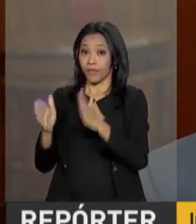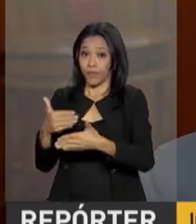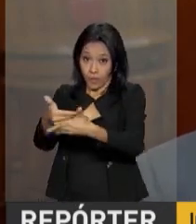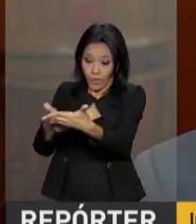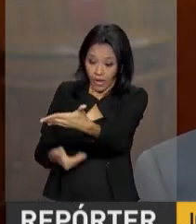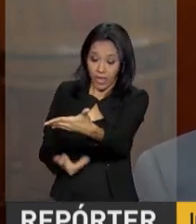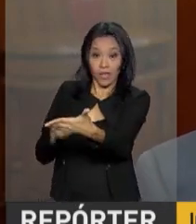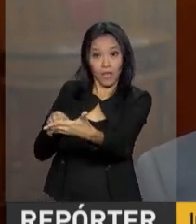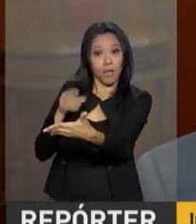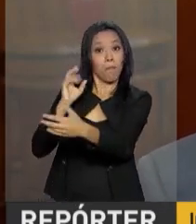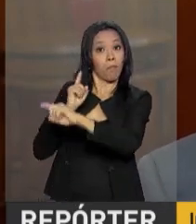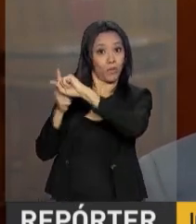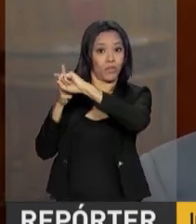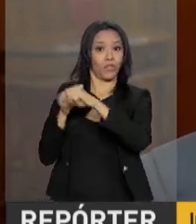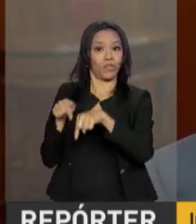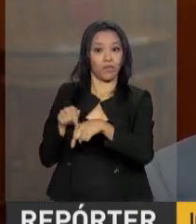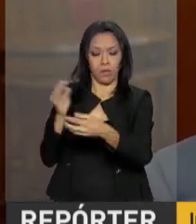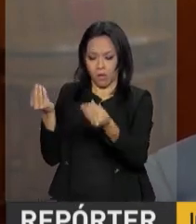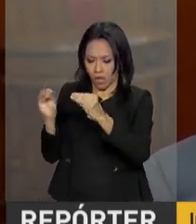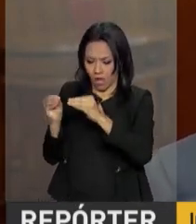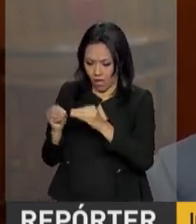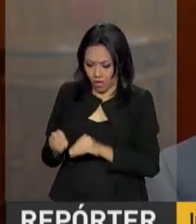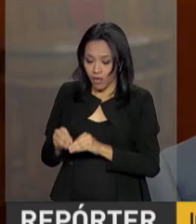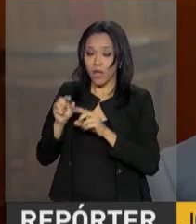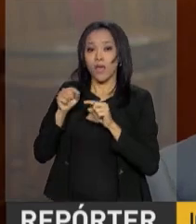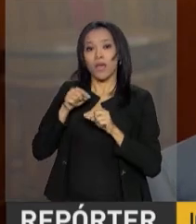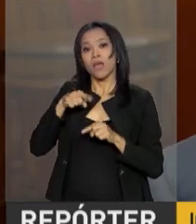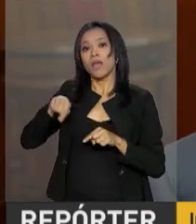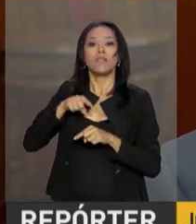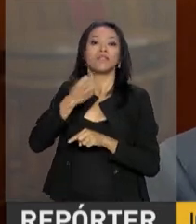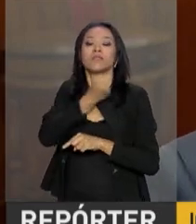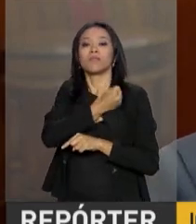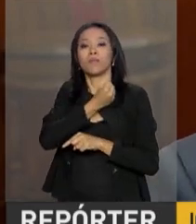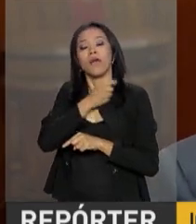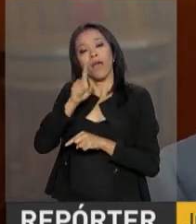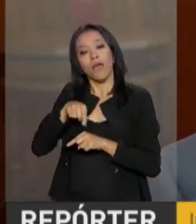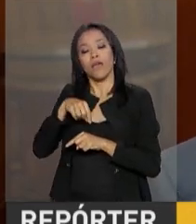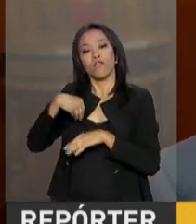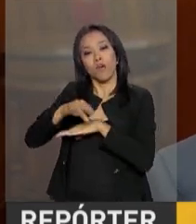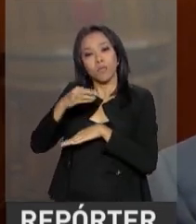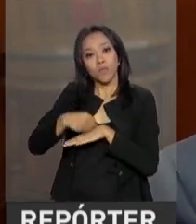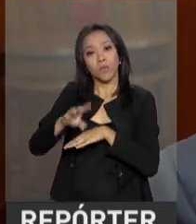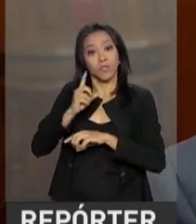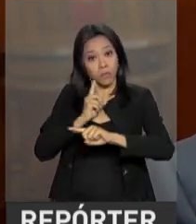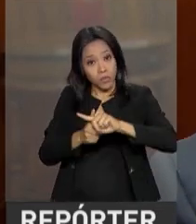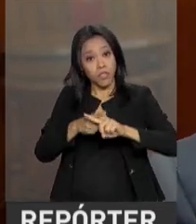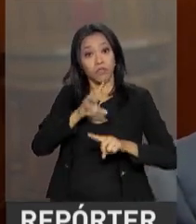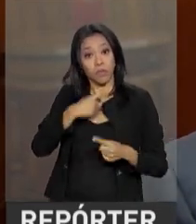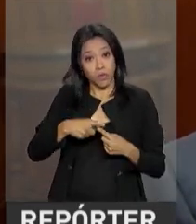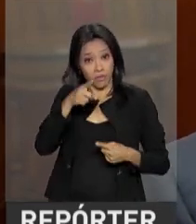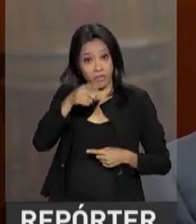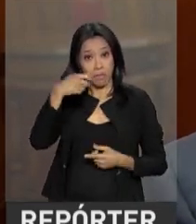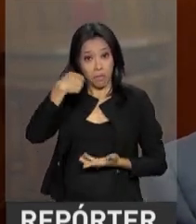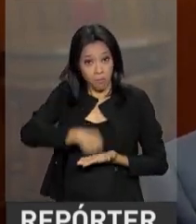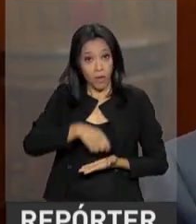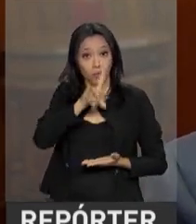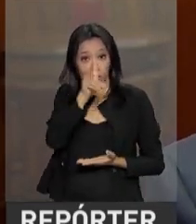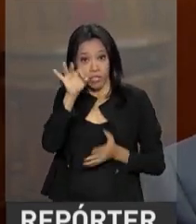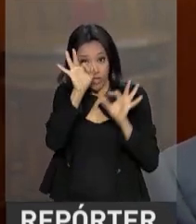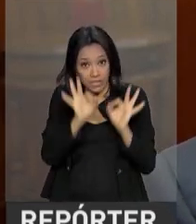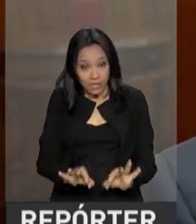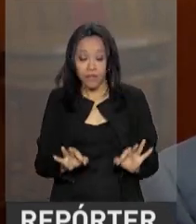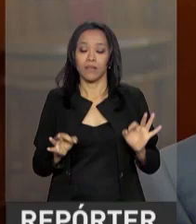é garantir que este número também levará em conta as suas informações positivas quando você pagou em dia e quando você